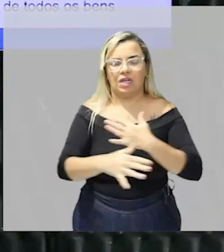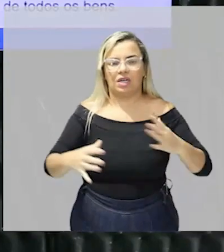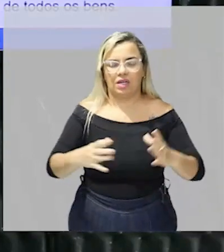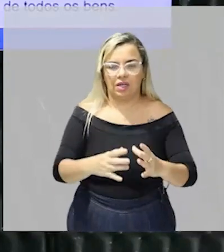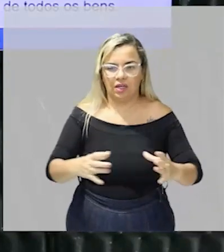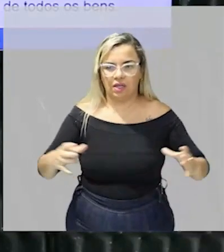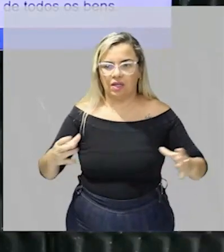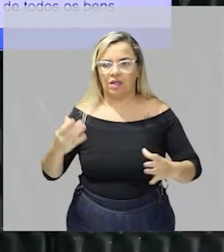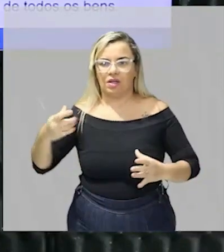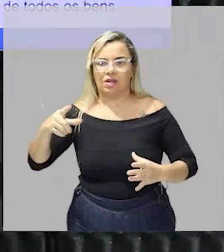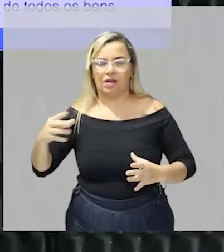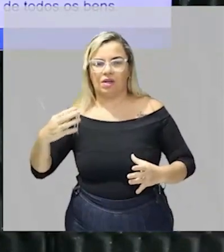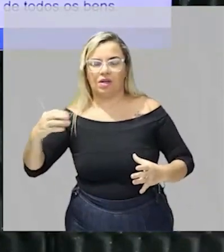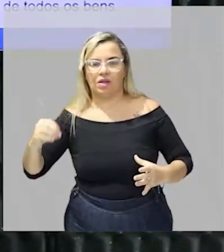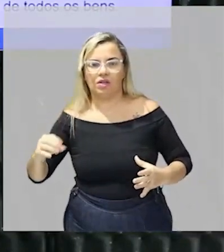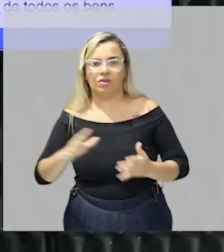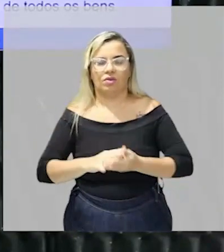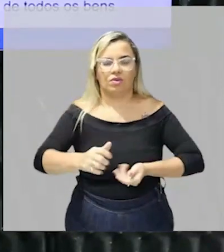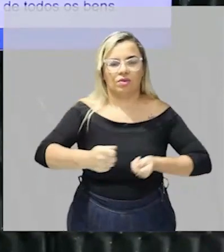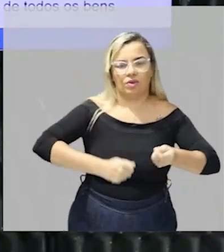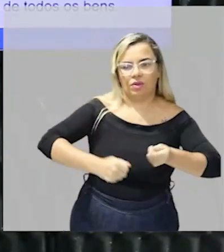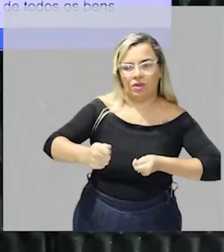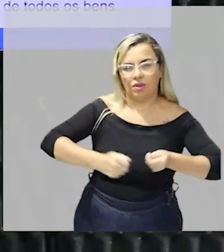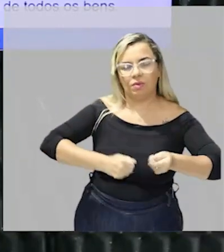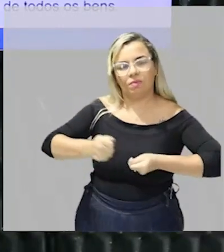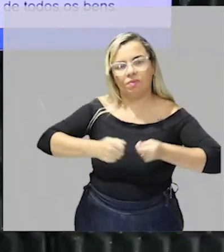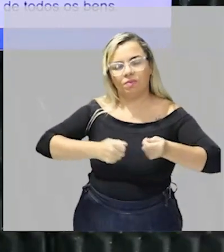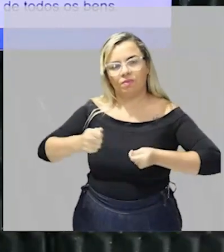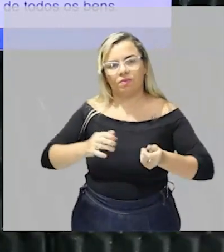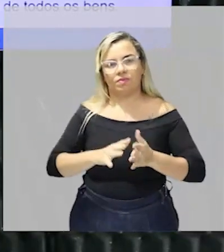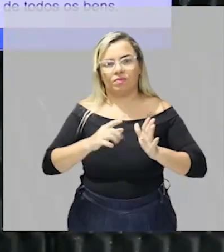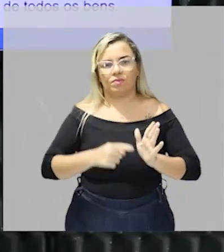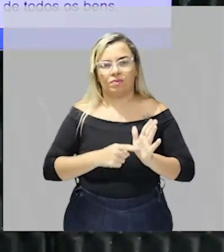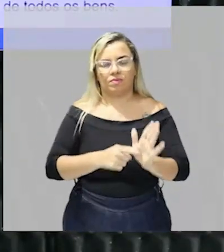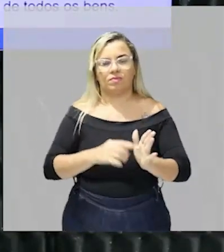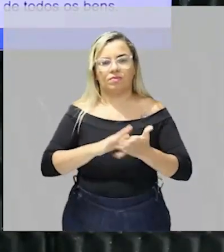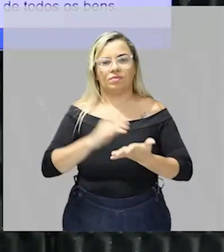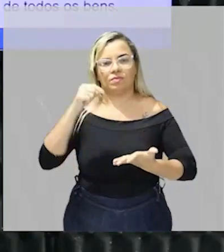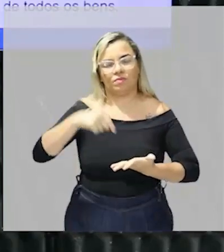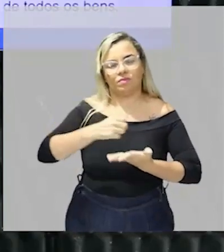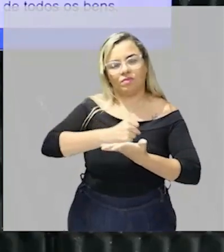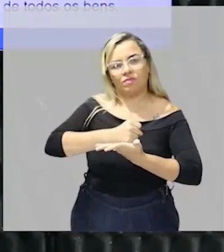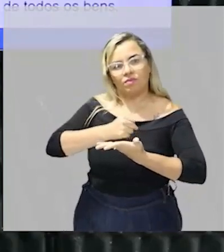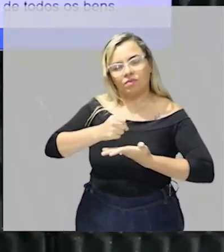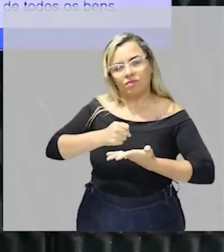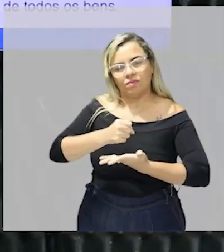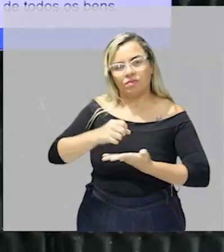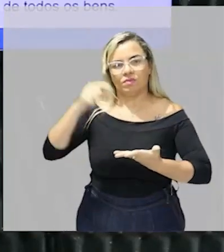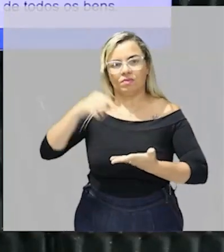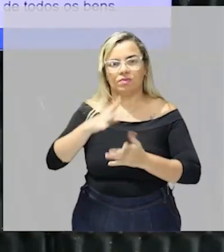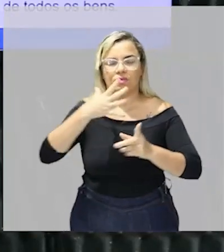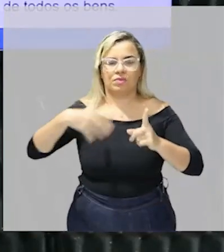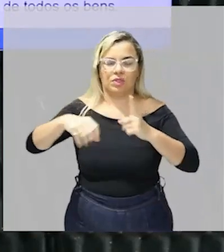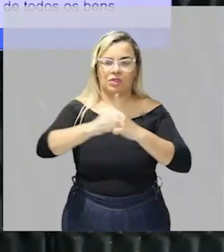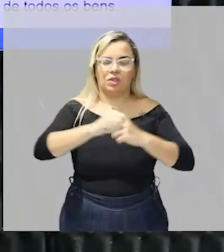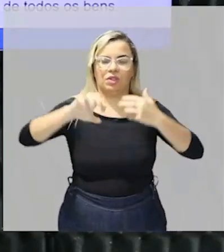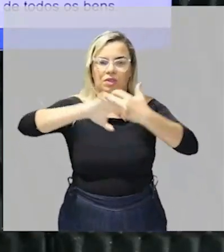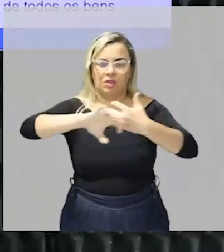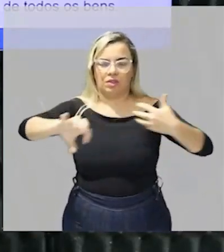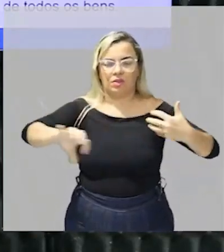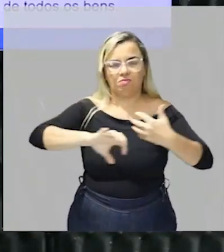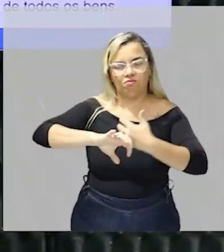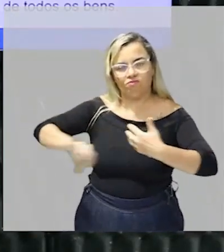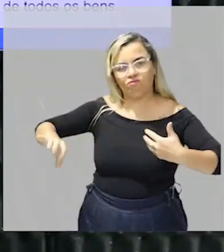como Cusco, centro administrativo, mostra basicamente o quê? Uma sociedade rigidamente estratificada,